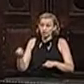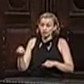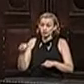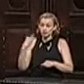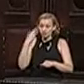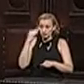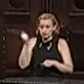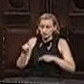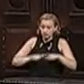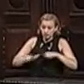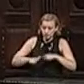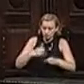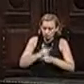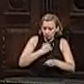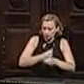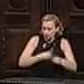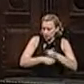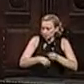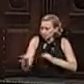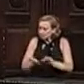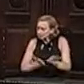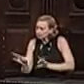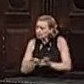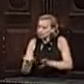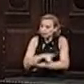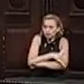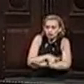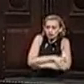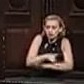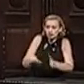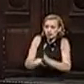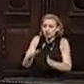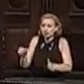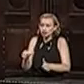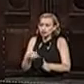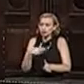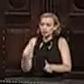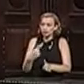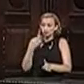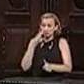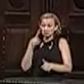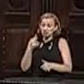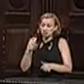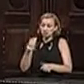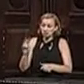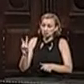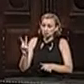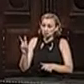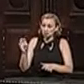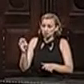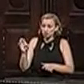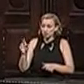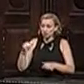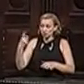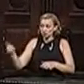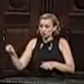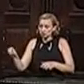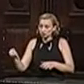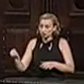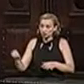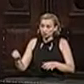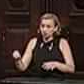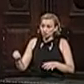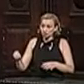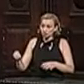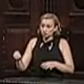permanente de manutenção das encostas. Pela primeira vez, nós vamos enfrentar um verão tendo passado o período de estiagem